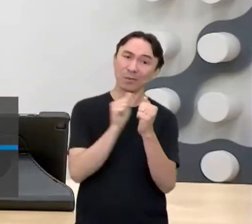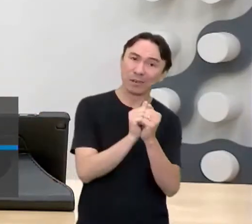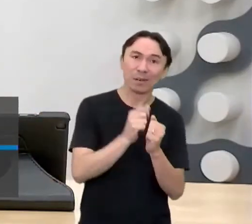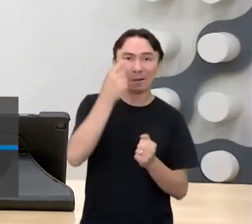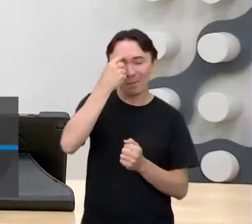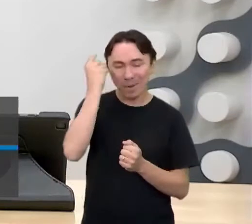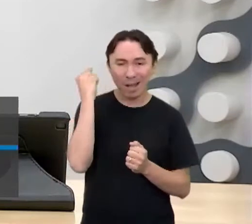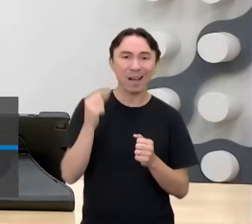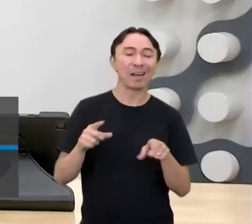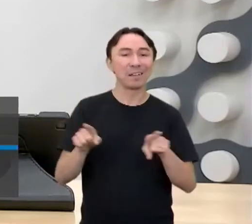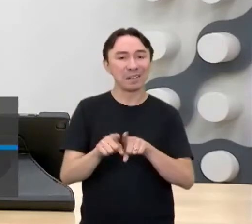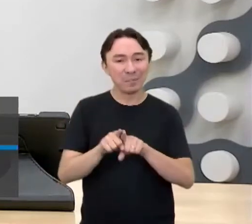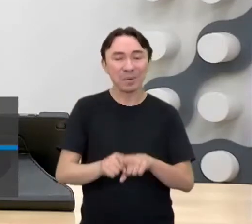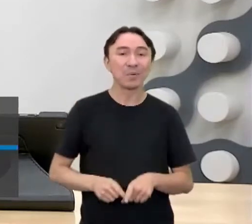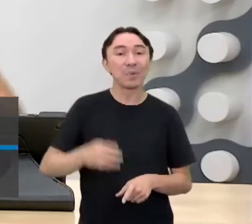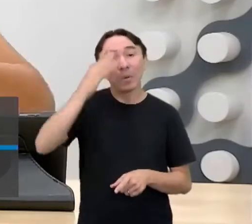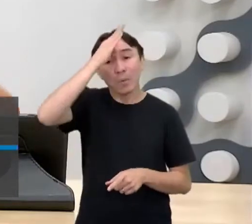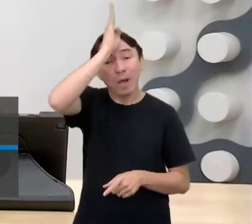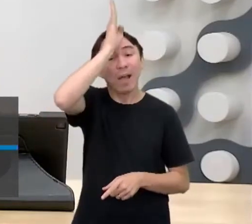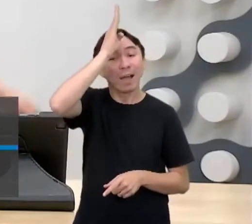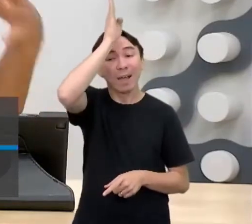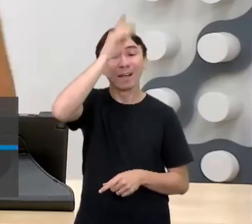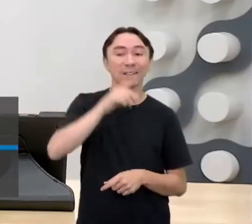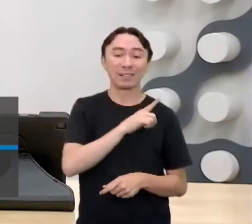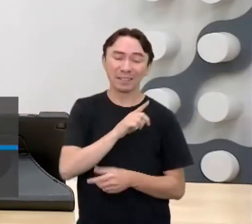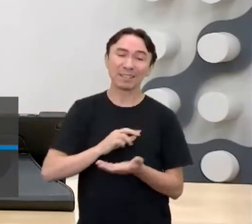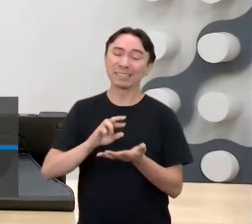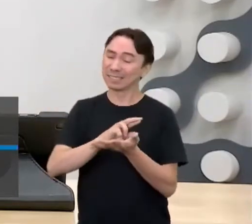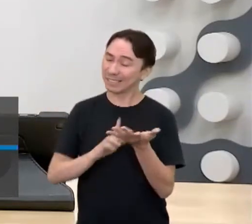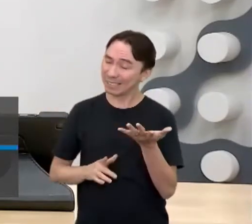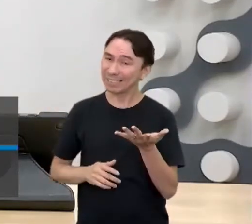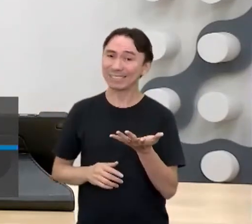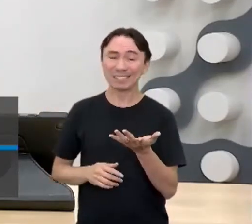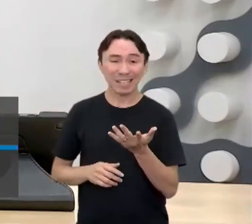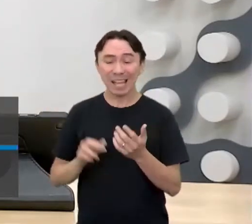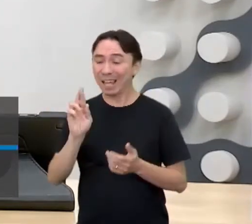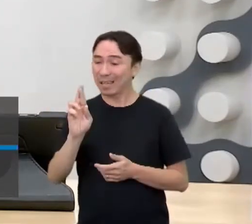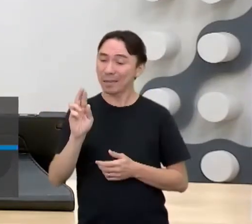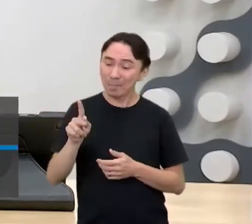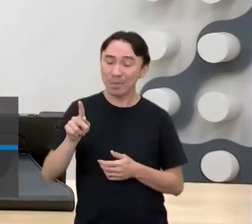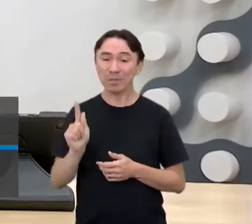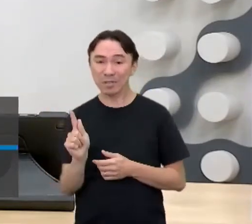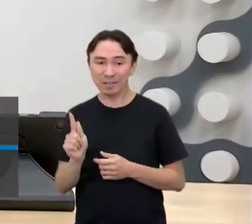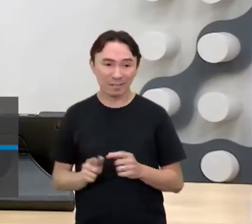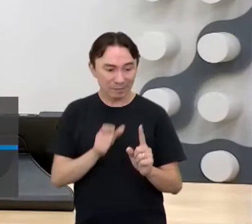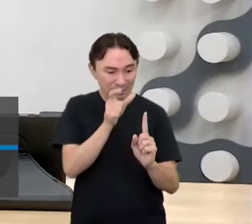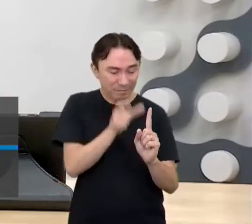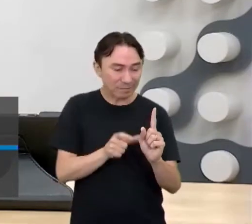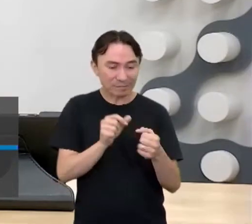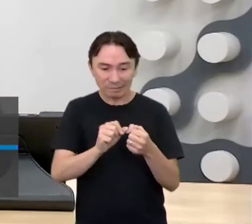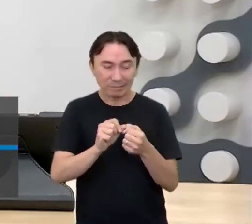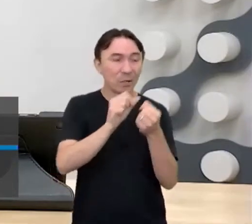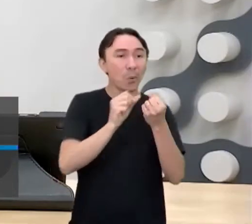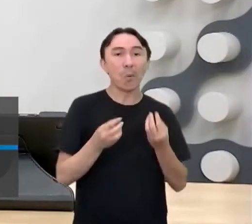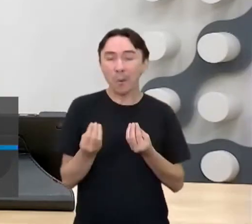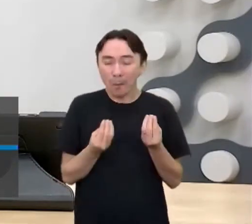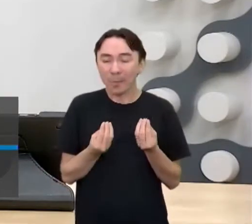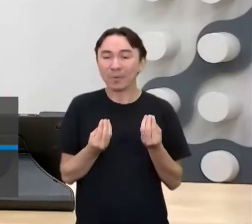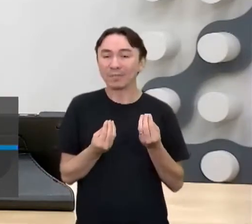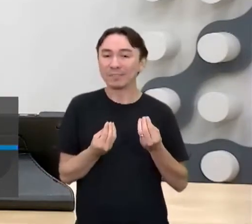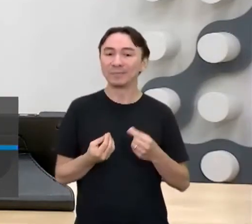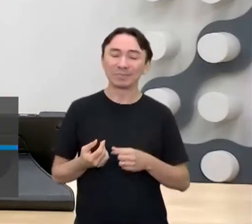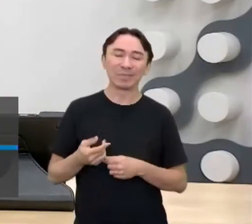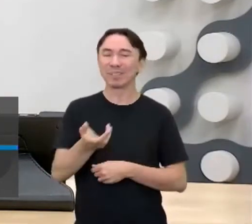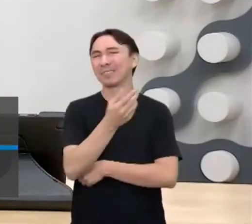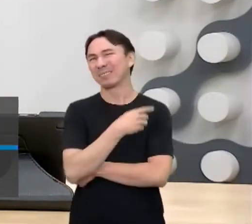funciona essa construção da personagem na prática do RPG, porque é importante que vocês acompanhem. Aí você pode me dizer, professora, eu